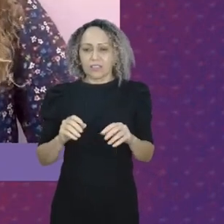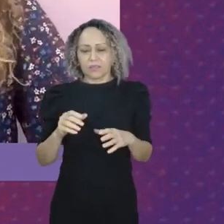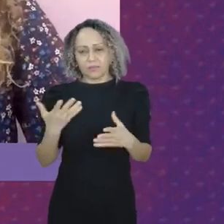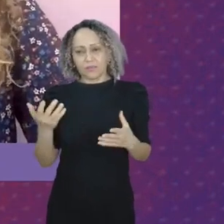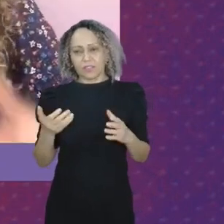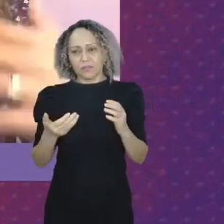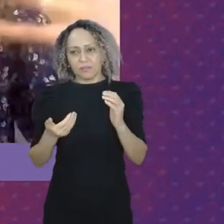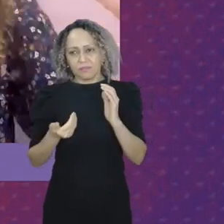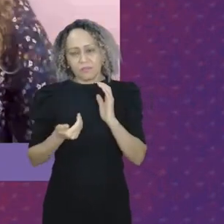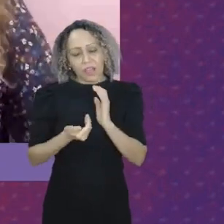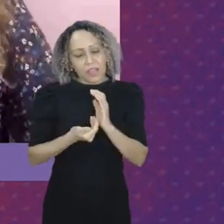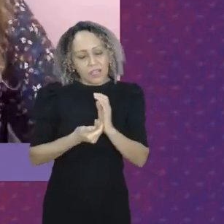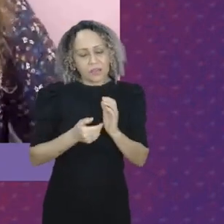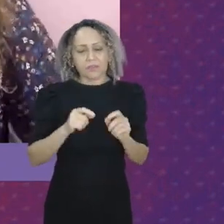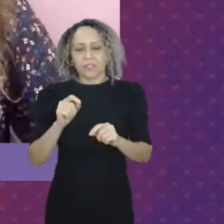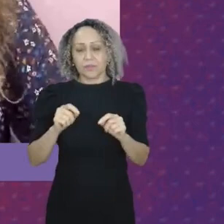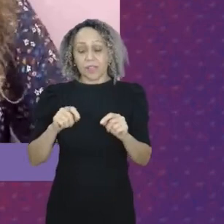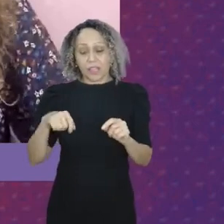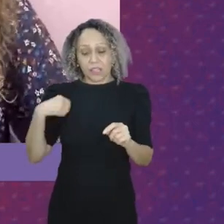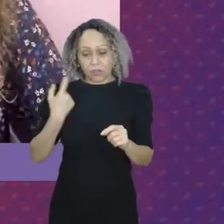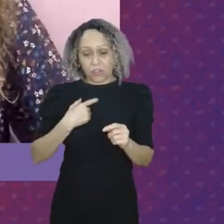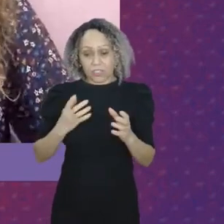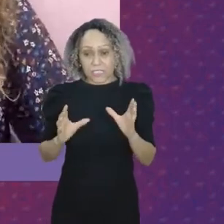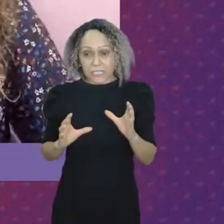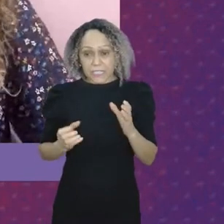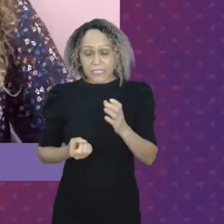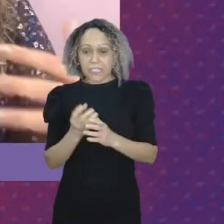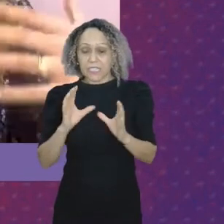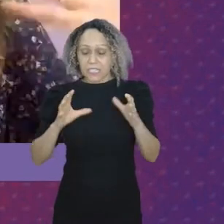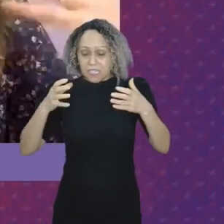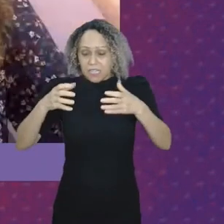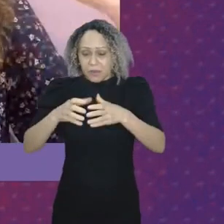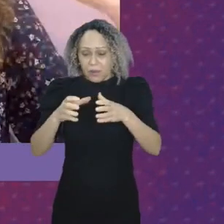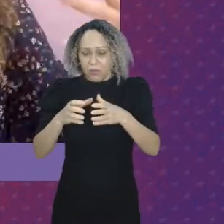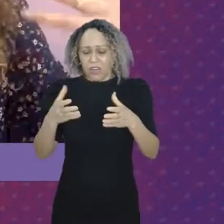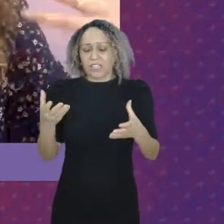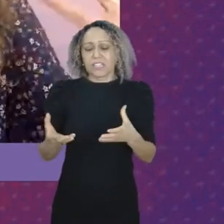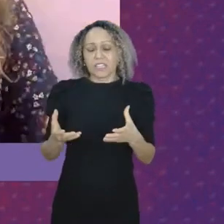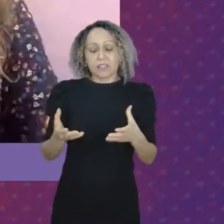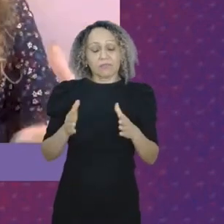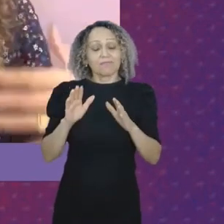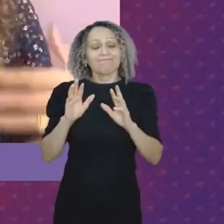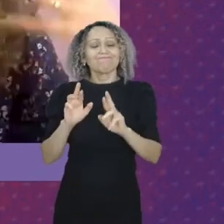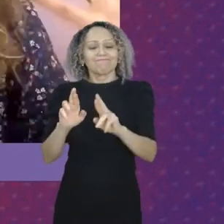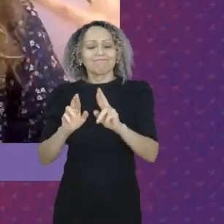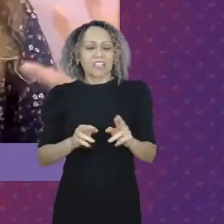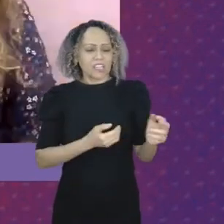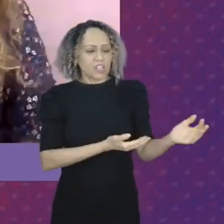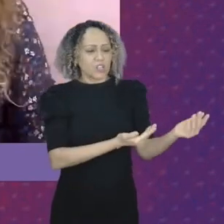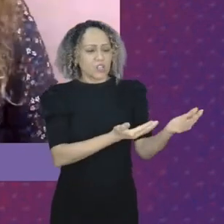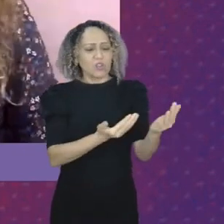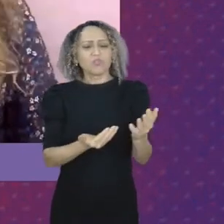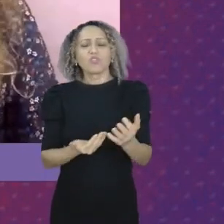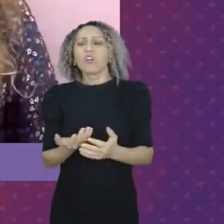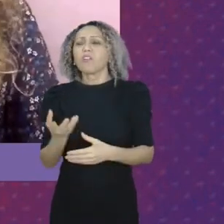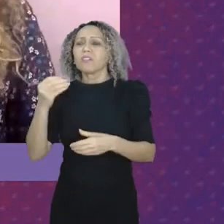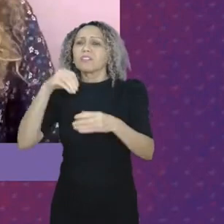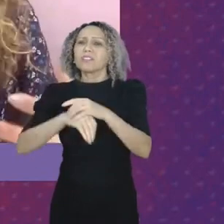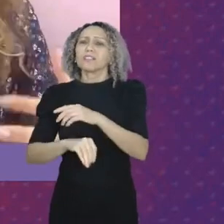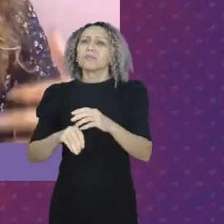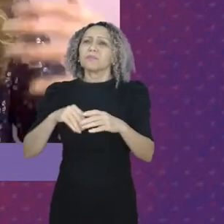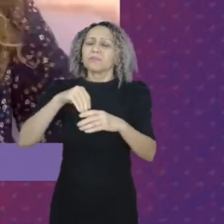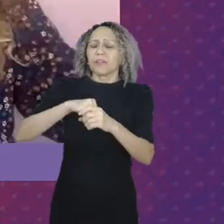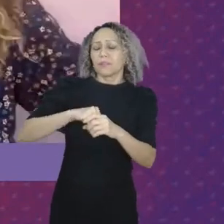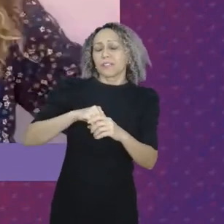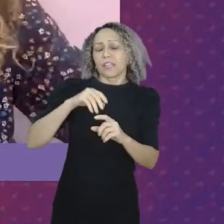Deputados, e quem dera que esses jovens conseguissem chegar lá. Quem dera que eles consigam ter uma votação expressiva, e que se eles não cheguem para ser deputados agora,